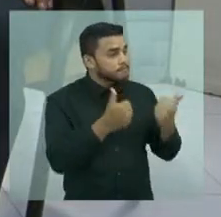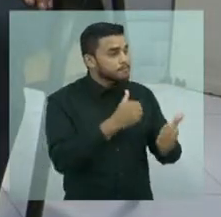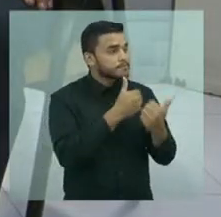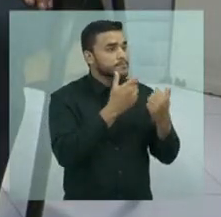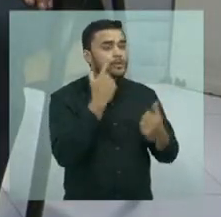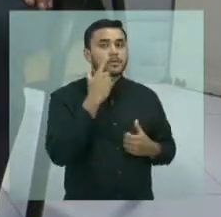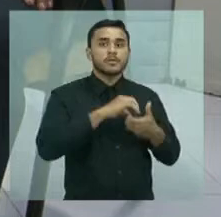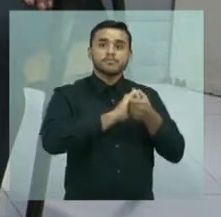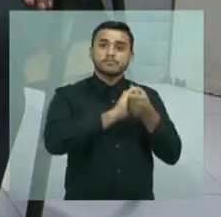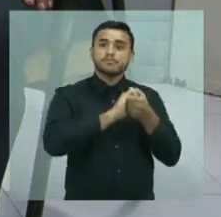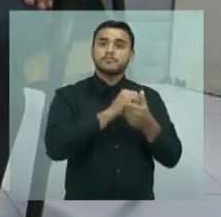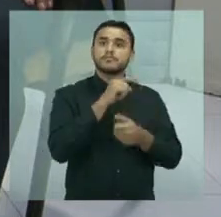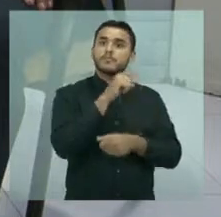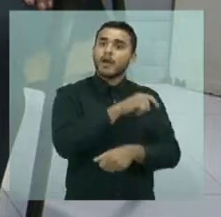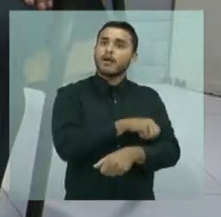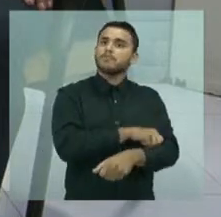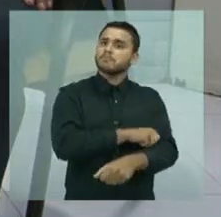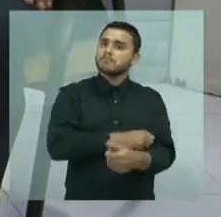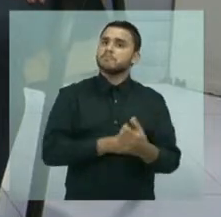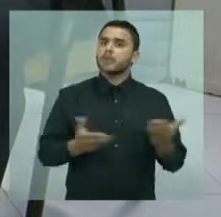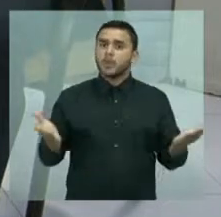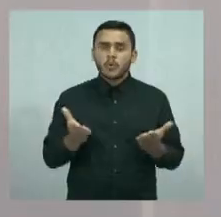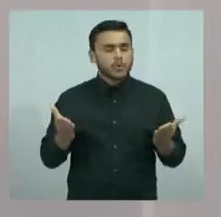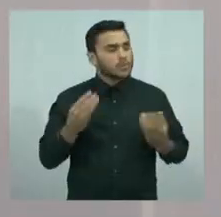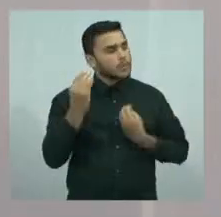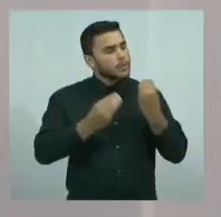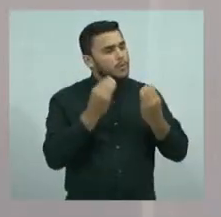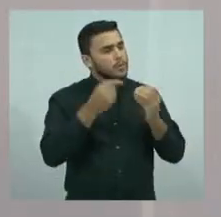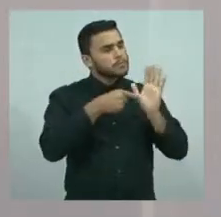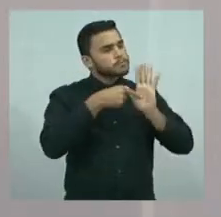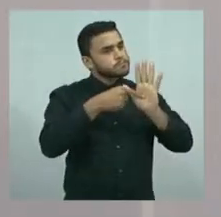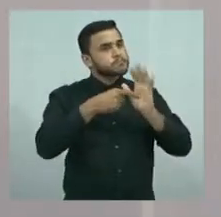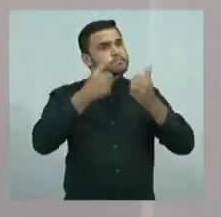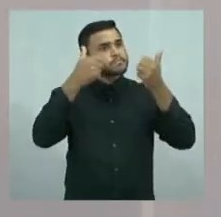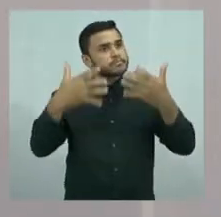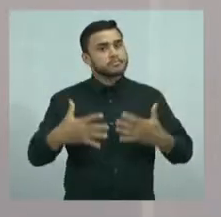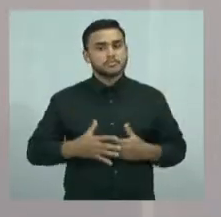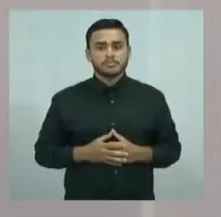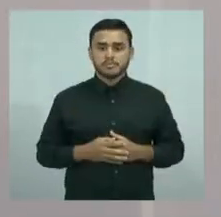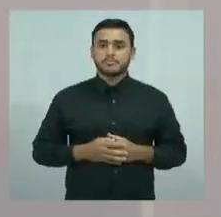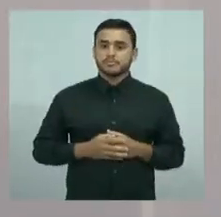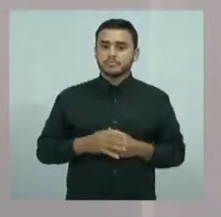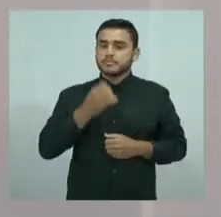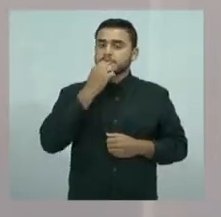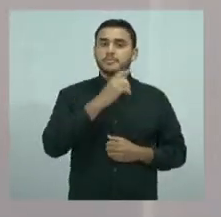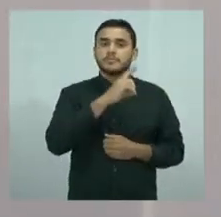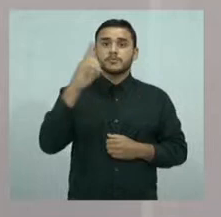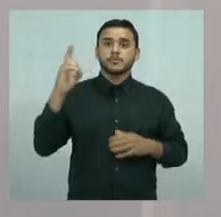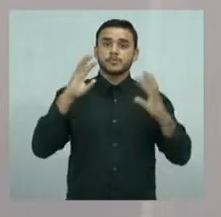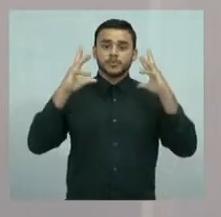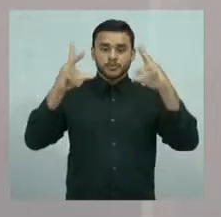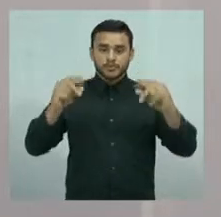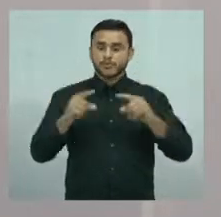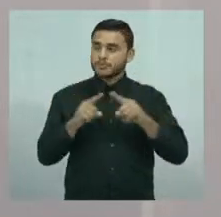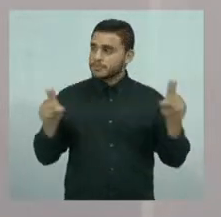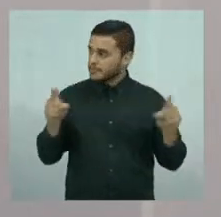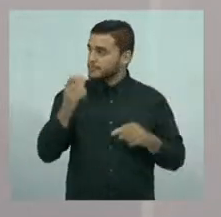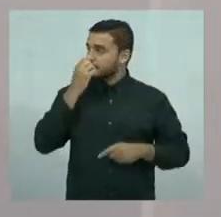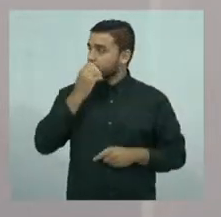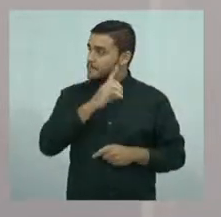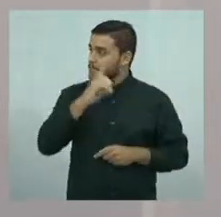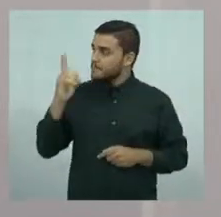preparou essa audiência pública que é fora da Câmara Municipal, né? Bom dia aos telespectadores, bom dia,